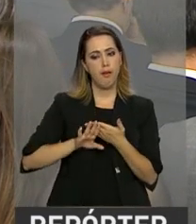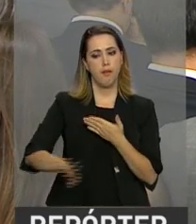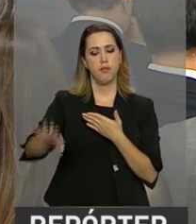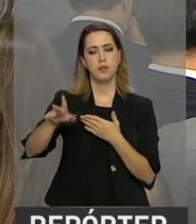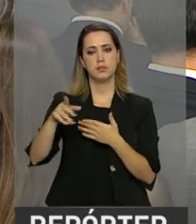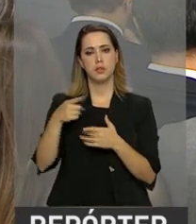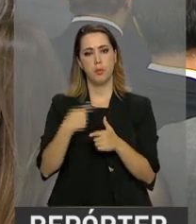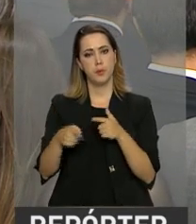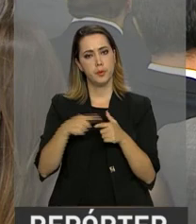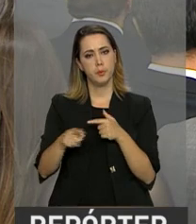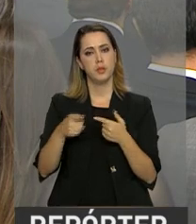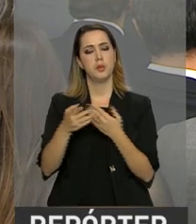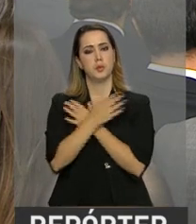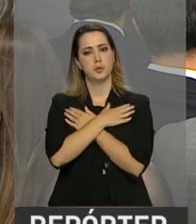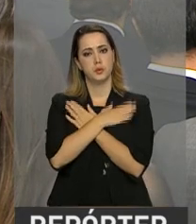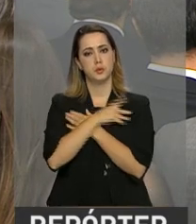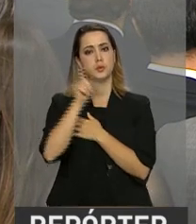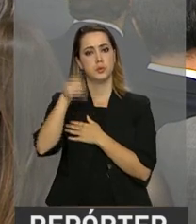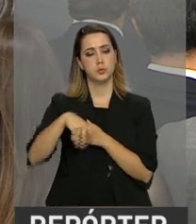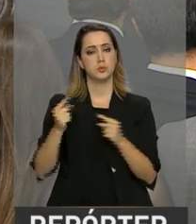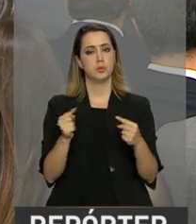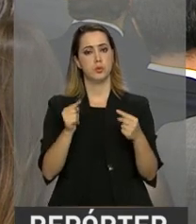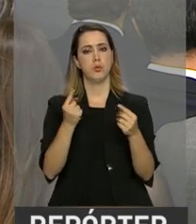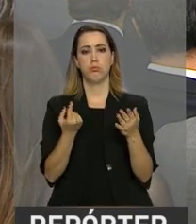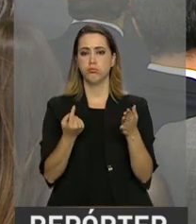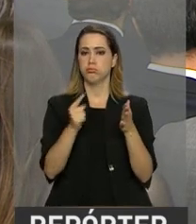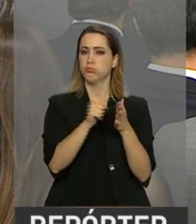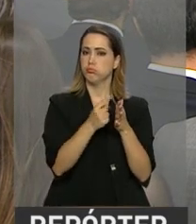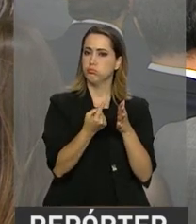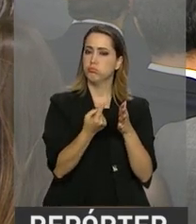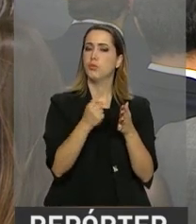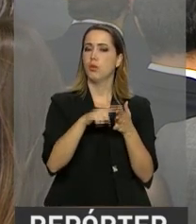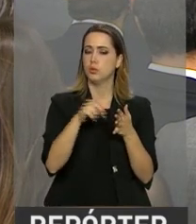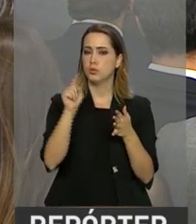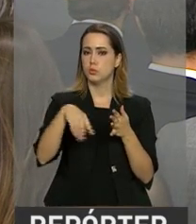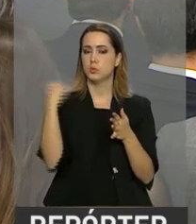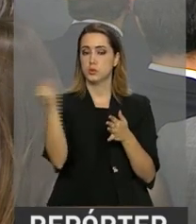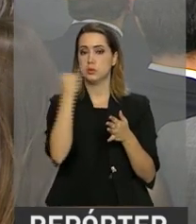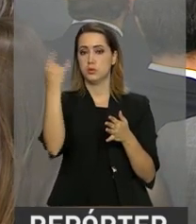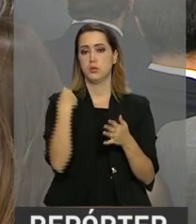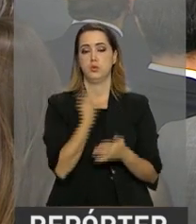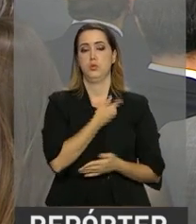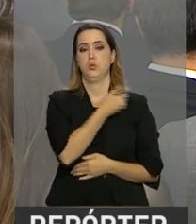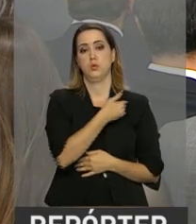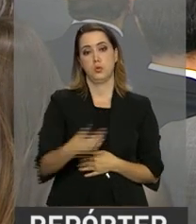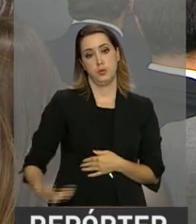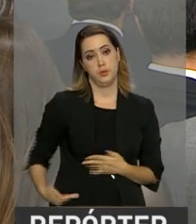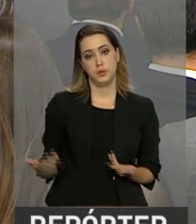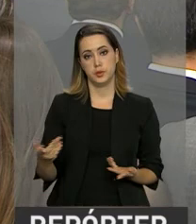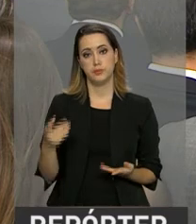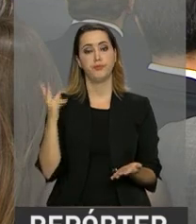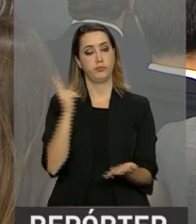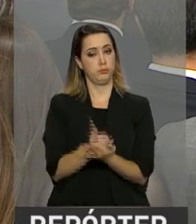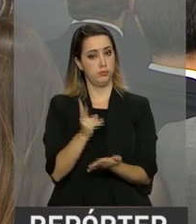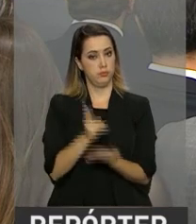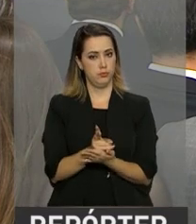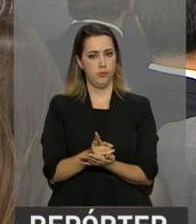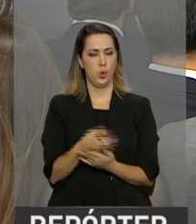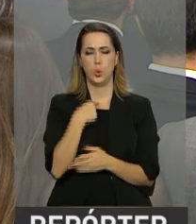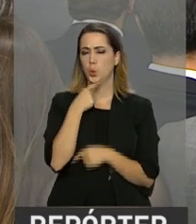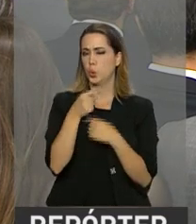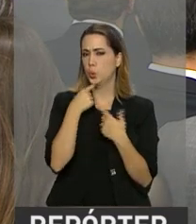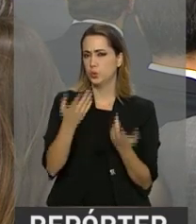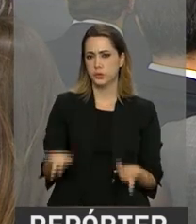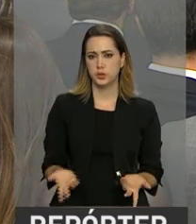dos pontos fundamentais, essenciais e até justificadores do nosso governo. Ao mesmo tempo, sem dúvida